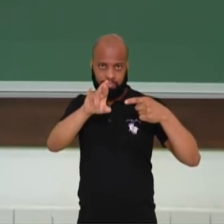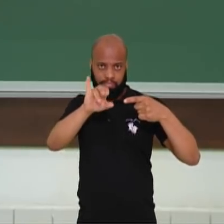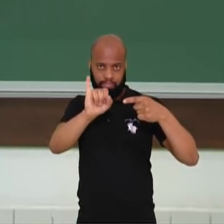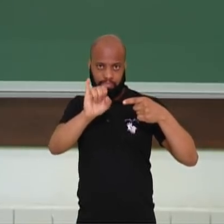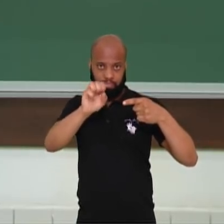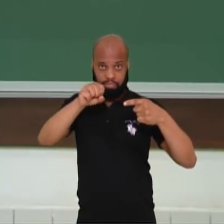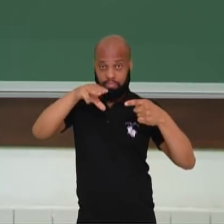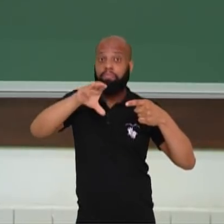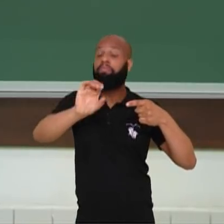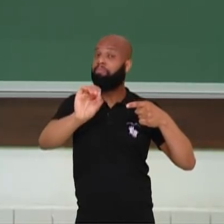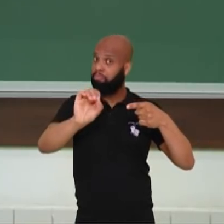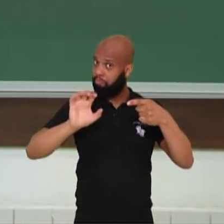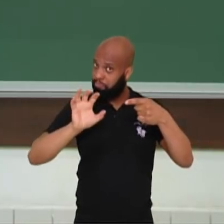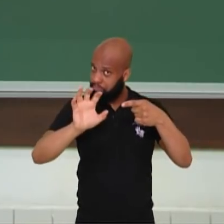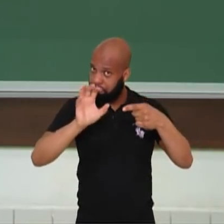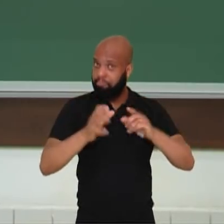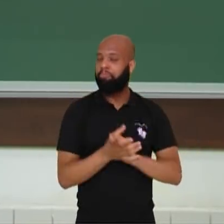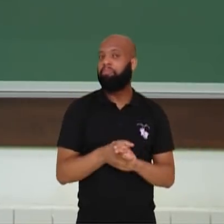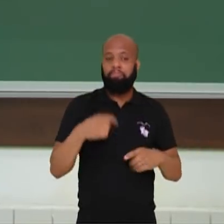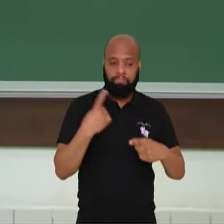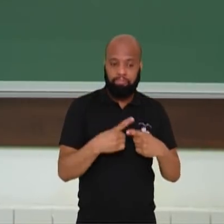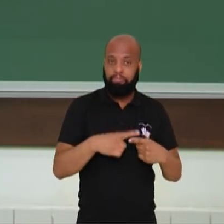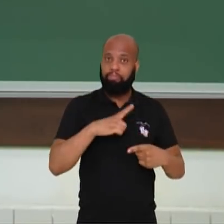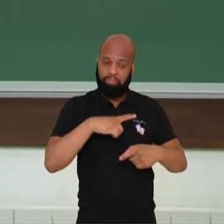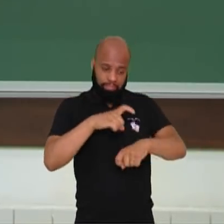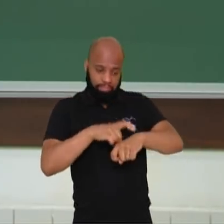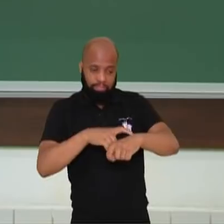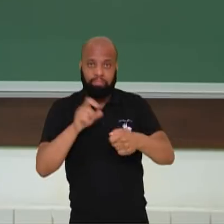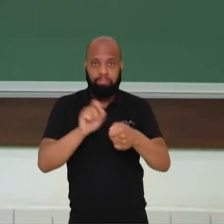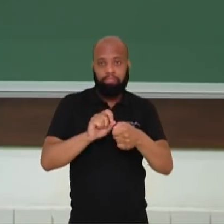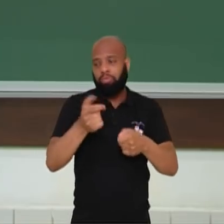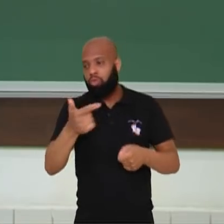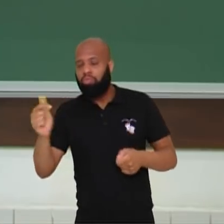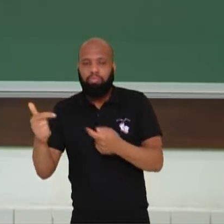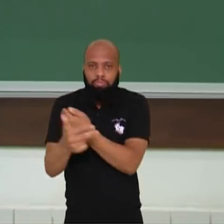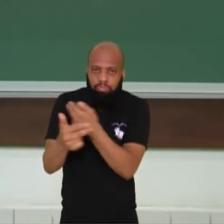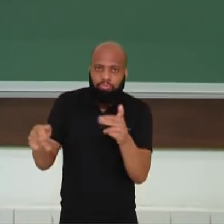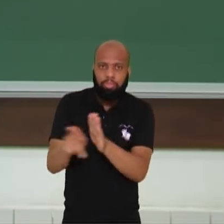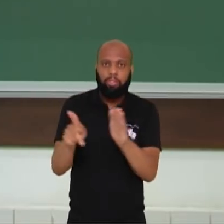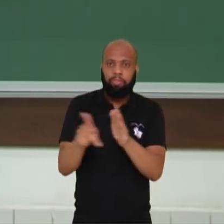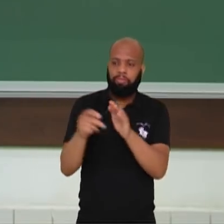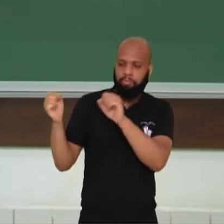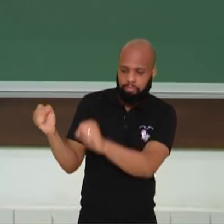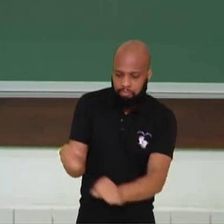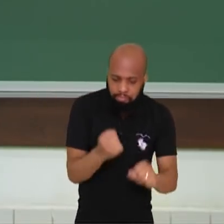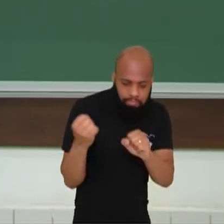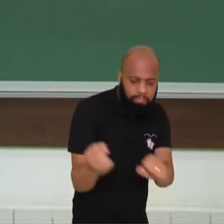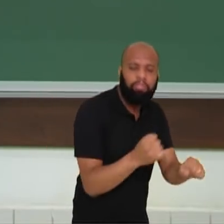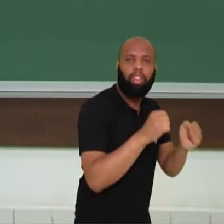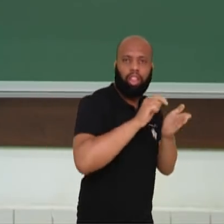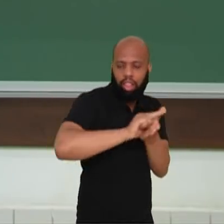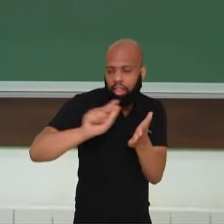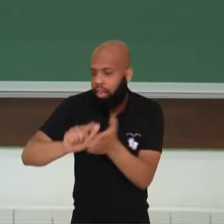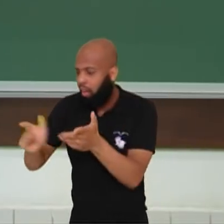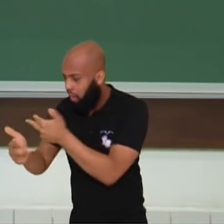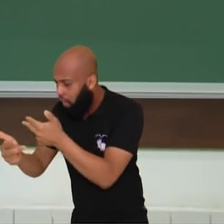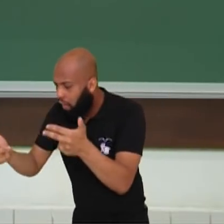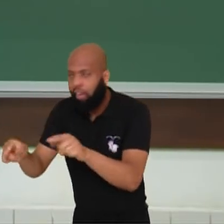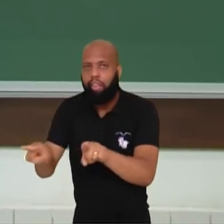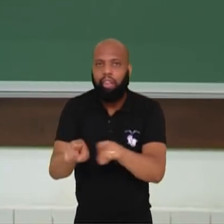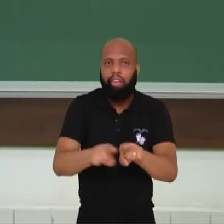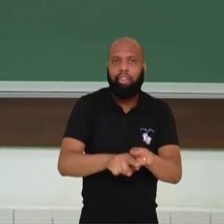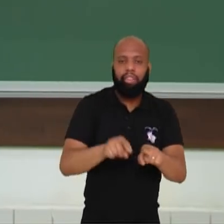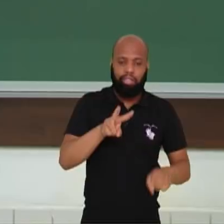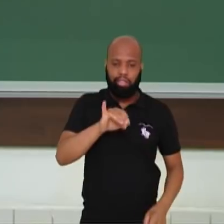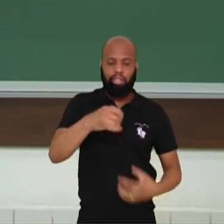algum encargo, varrer, ajudar na louça, né? Você não vai ter tempo para isso, você vai se sentir sempre chateado quando tiver outra coisa